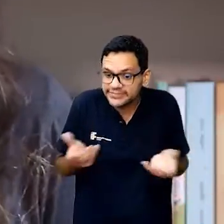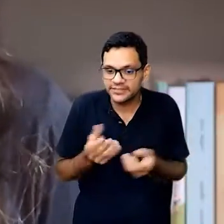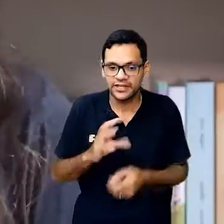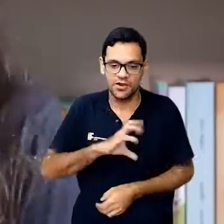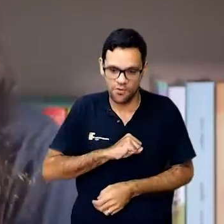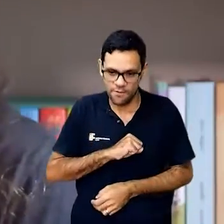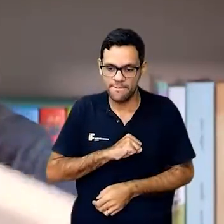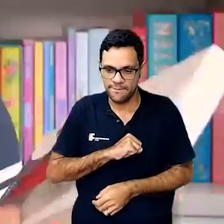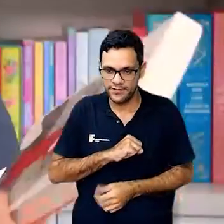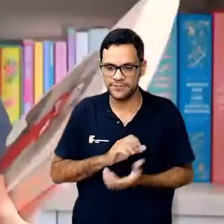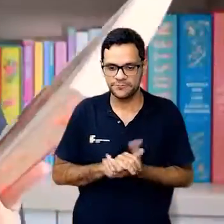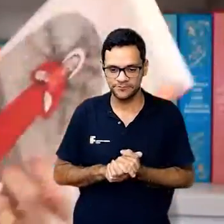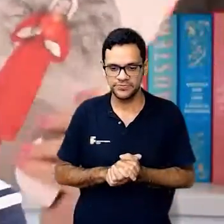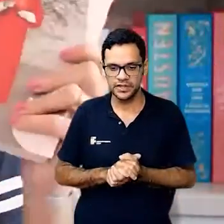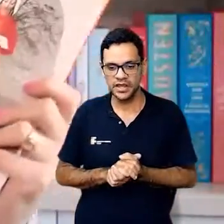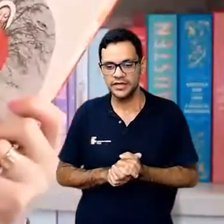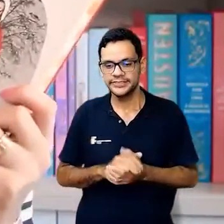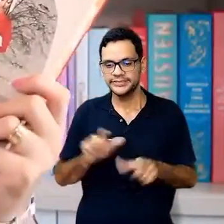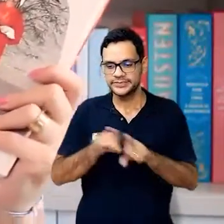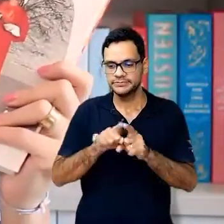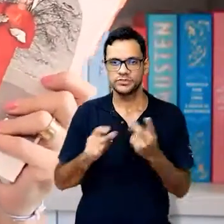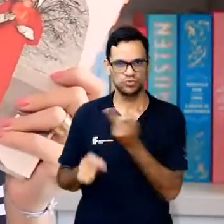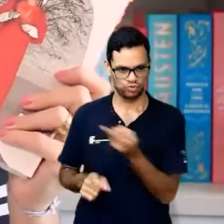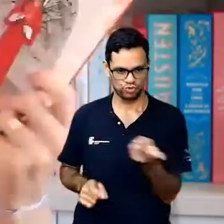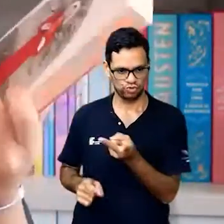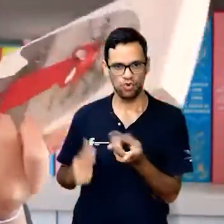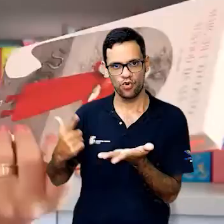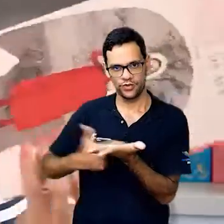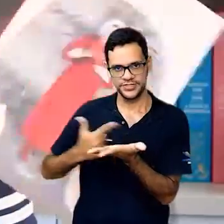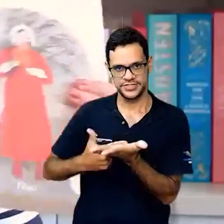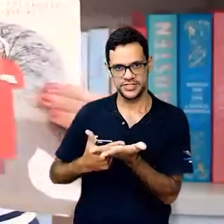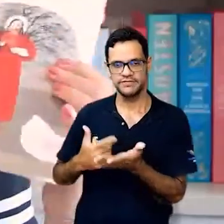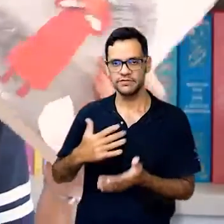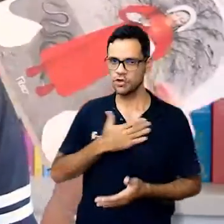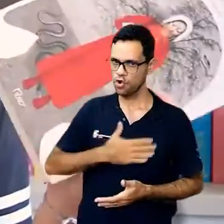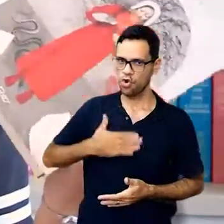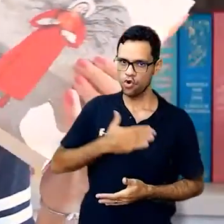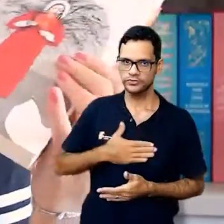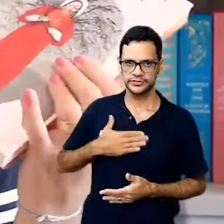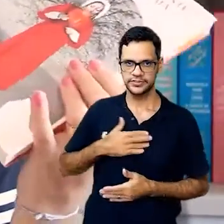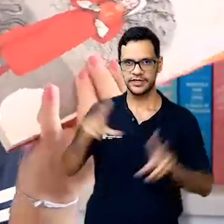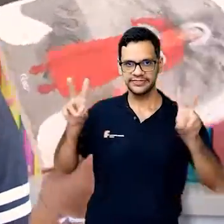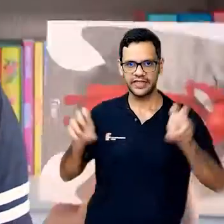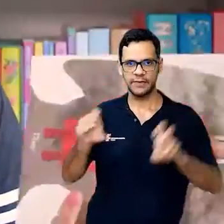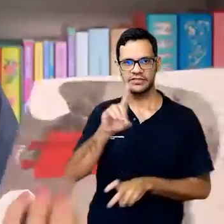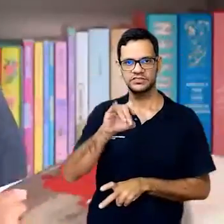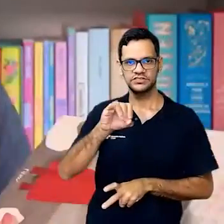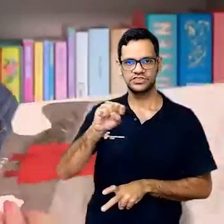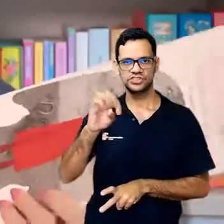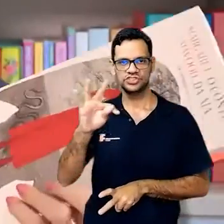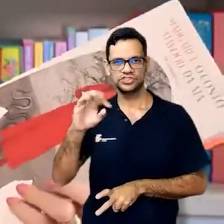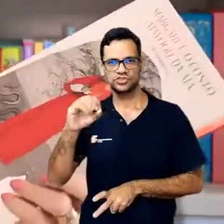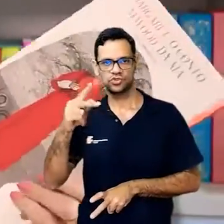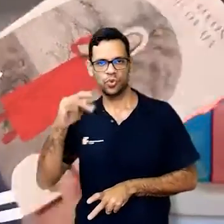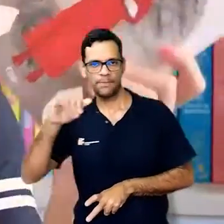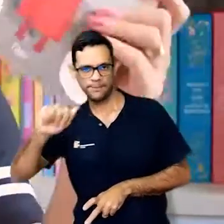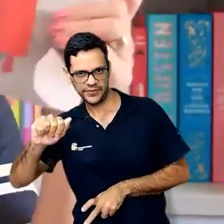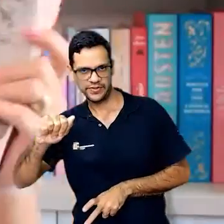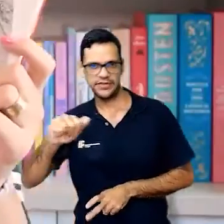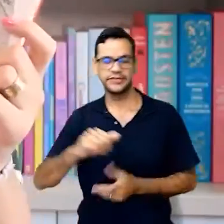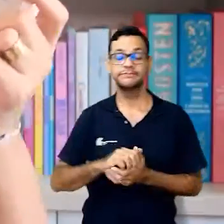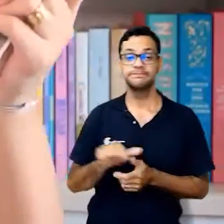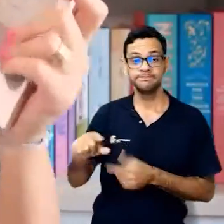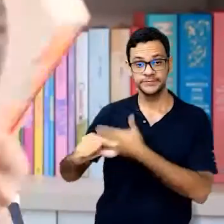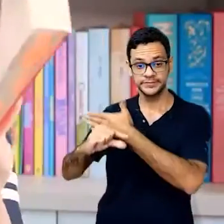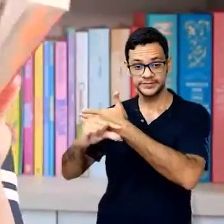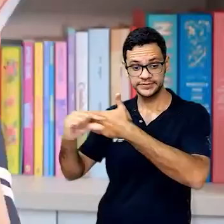eu posso fazer, gente? Eu amei O Conto da Aia e A Revolução dos Bichos. São 2 dos meus favoritos de distopia. E esse aqui é mais clássico, né?